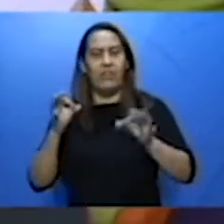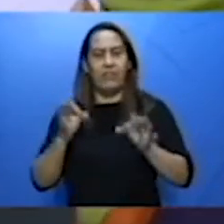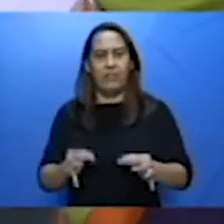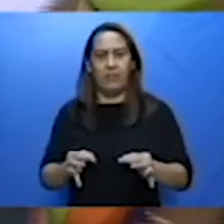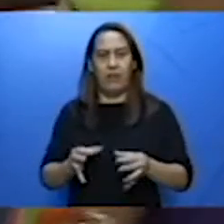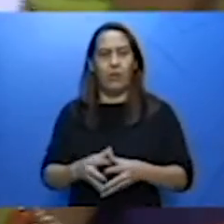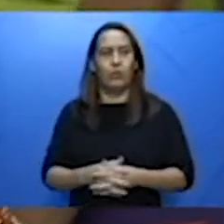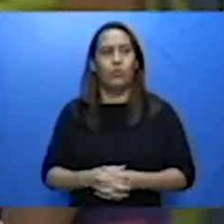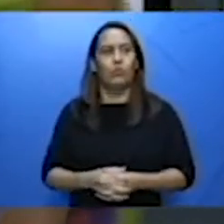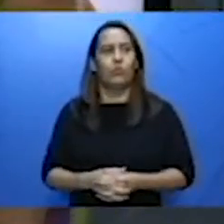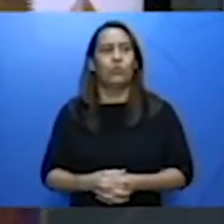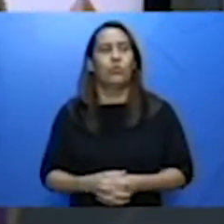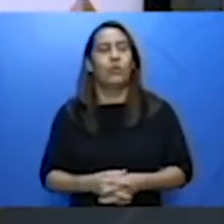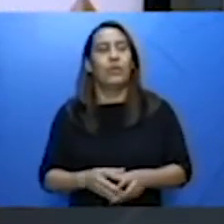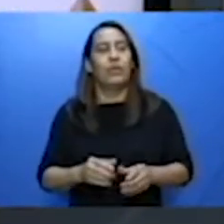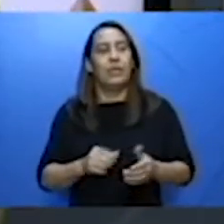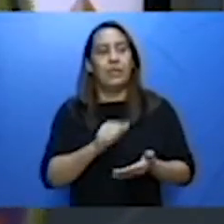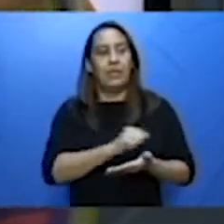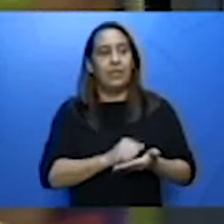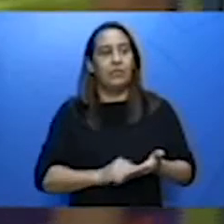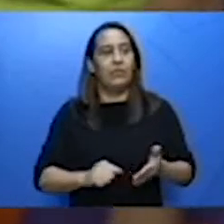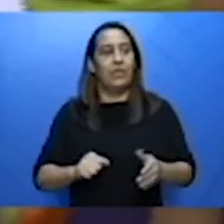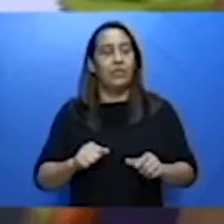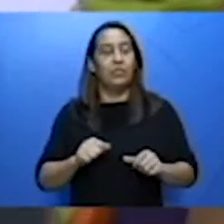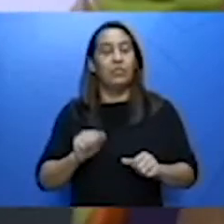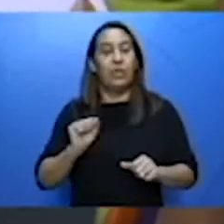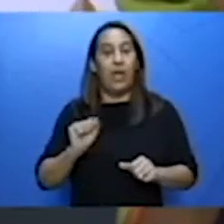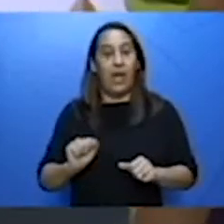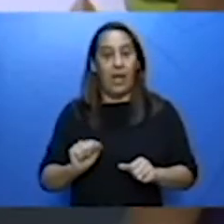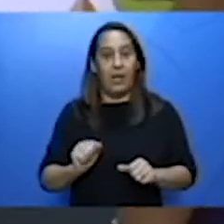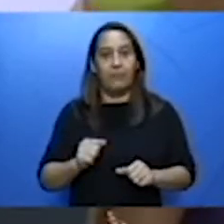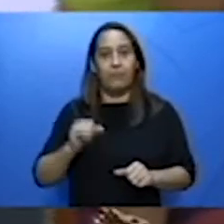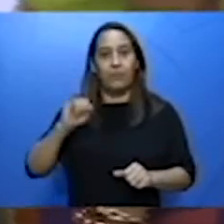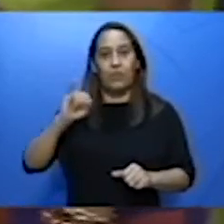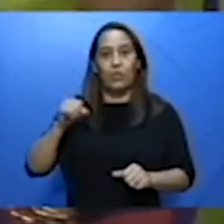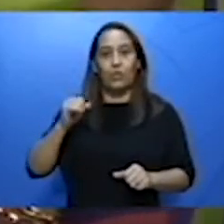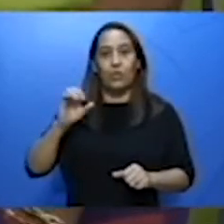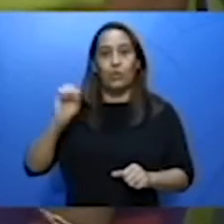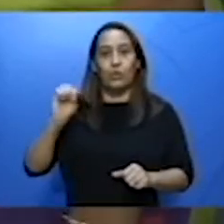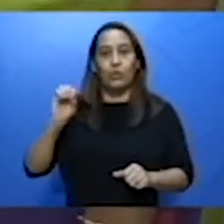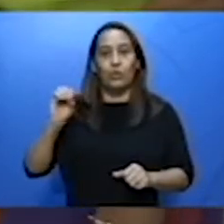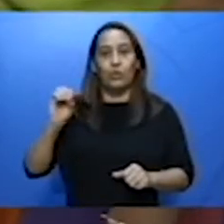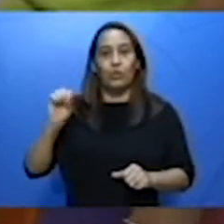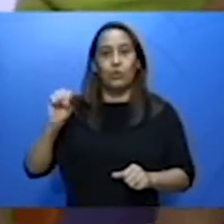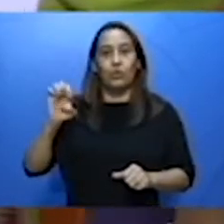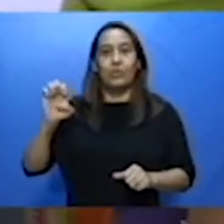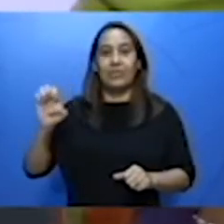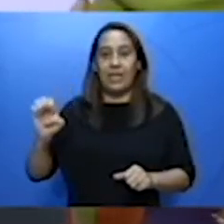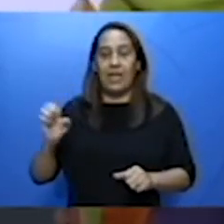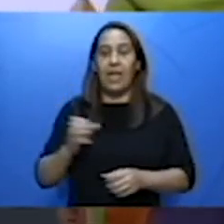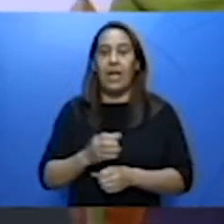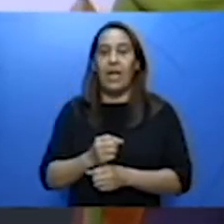continhas. Letrinha A. José ajudou sua mãe a contar as moedas que havia em dois